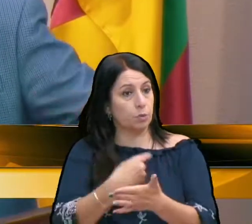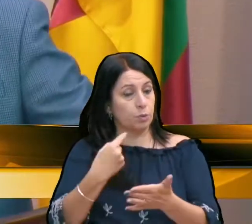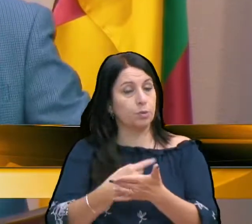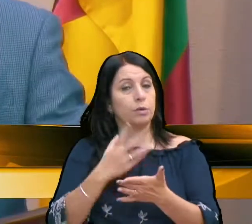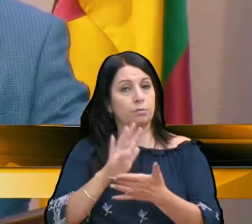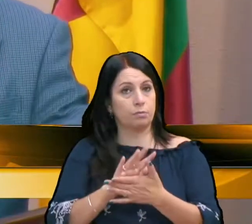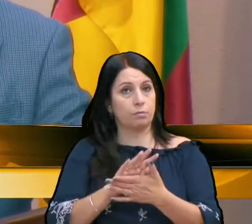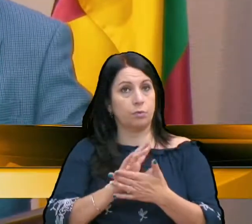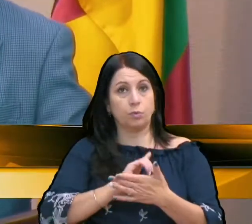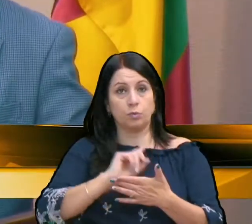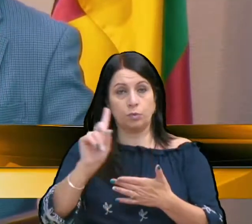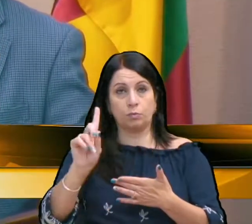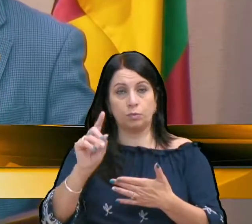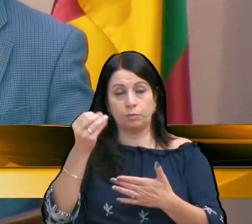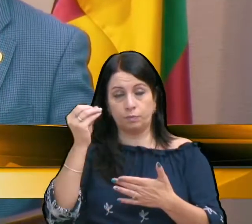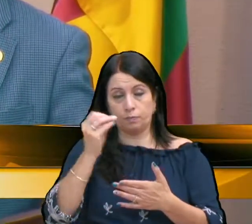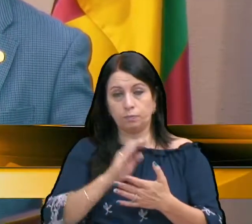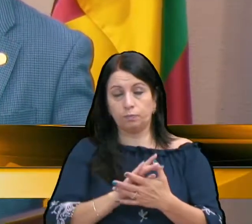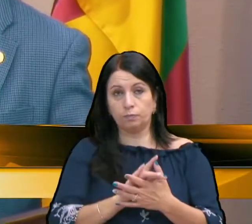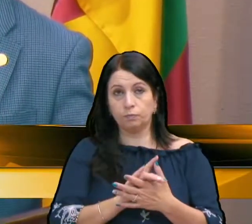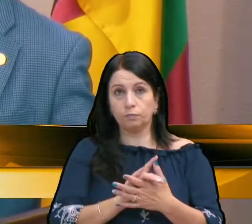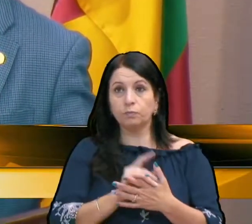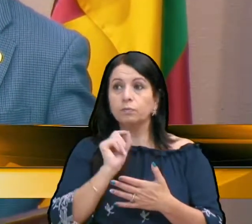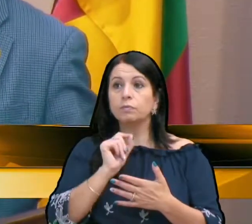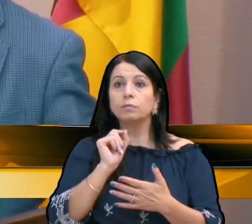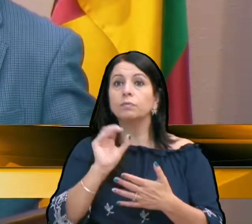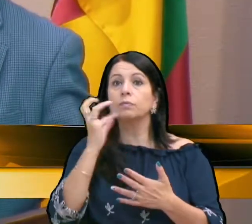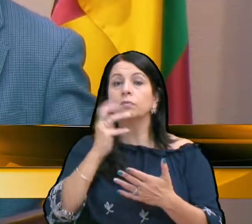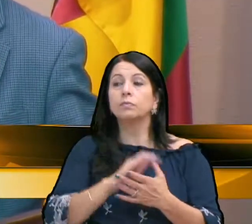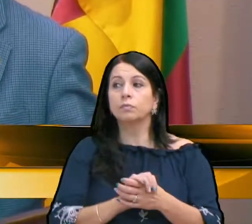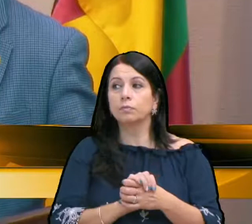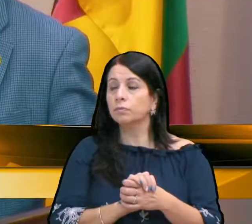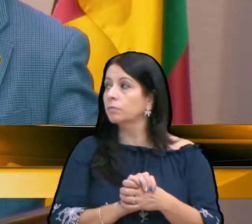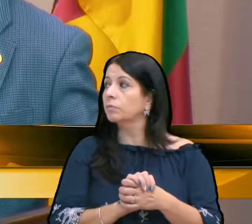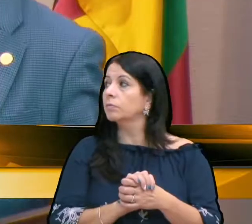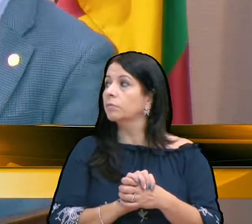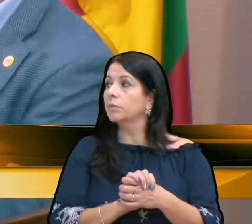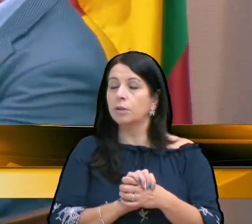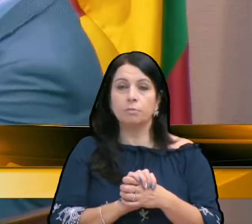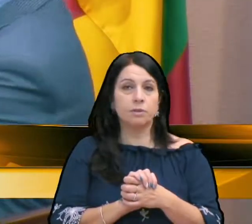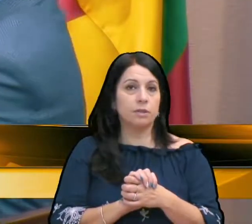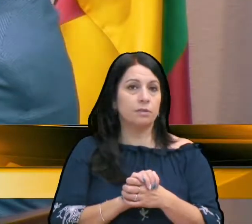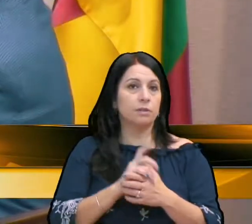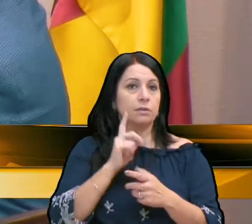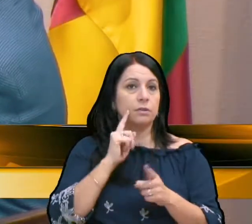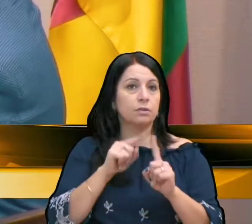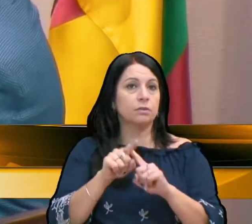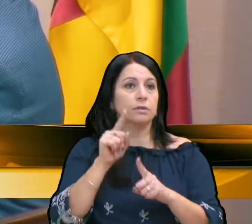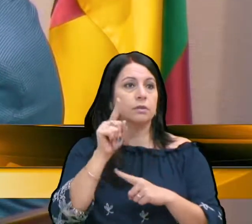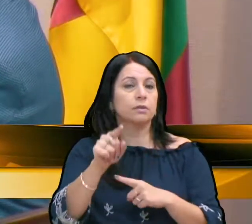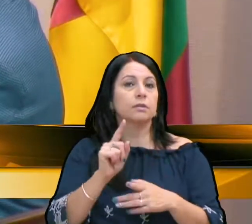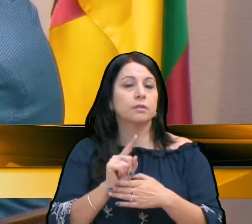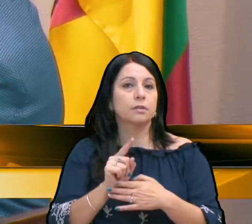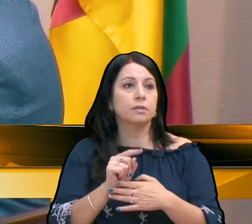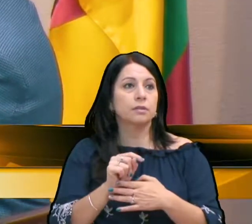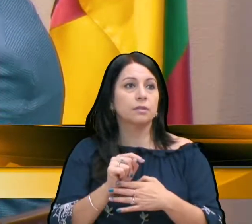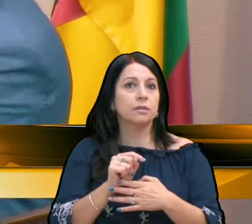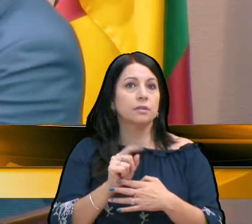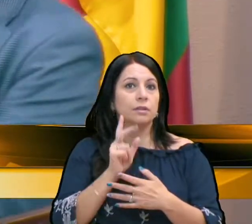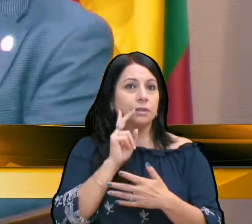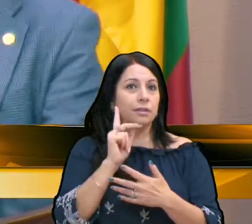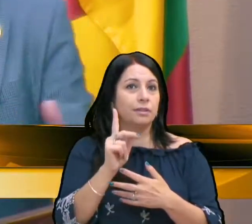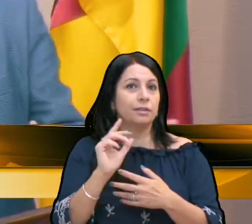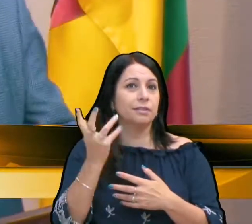quando nós vamos a Porto Alegre. O que é que está acontecendo? Porque tudo que funcionava antes